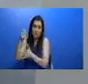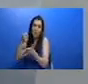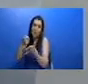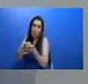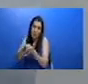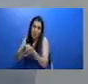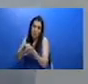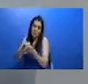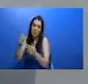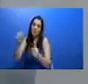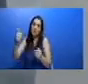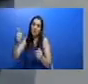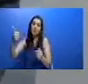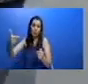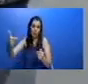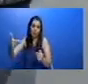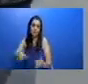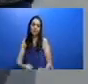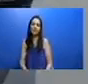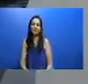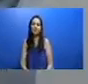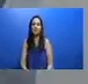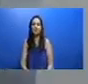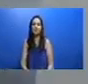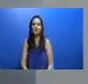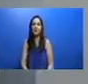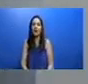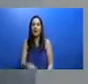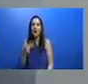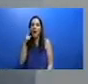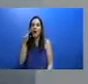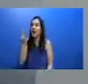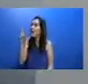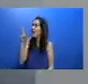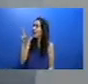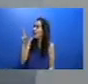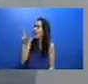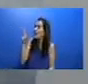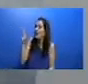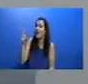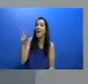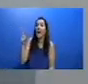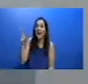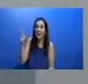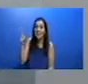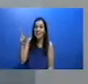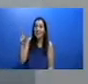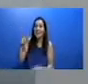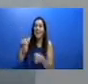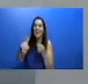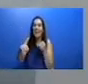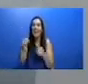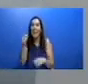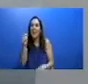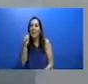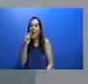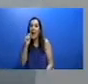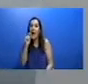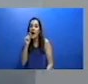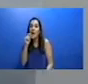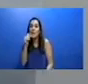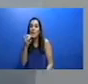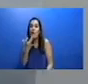bom? Nós temos lápis de cor, olha só, vem escrito aqui já bem grande, né?